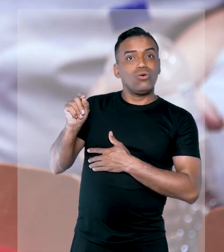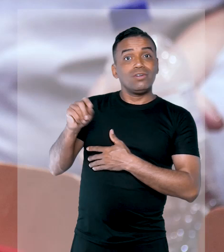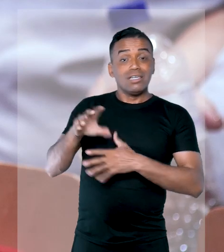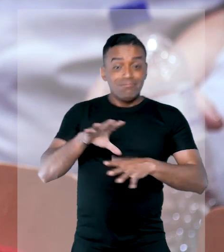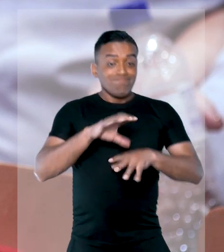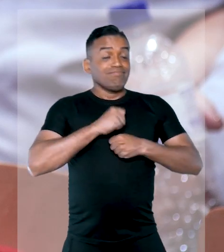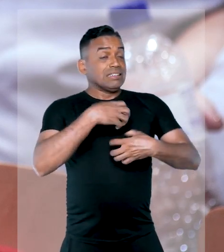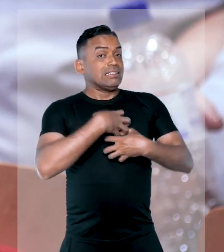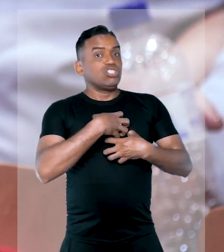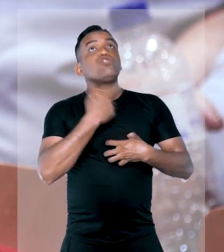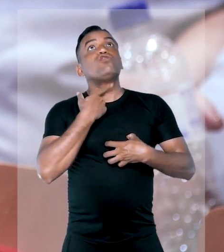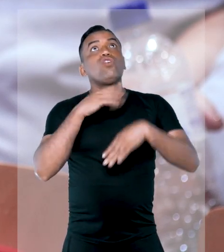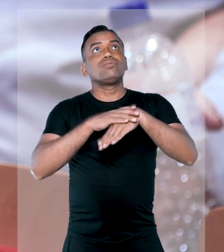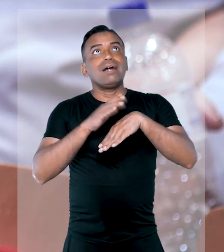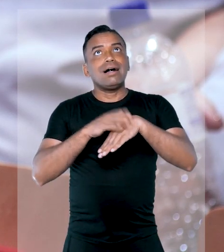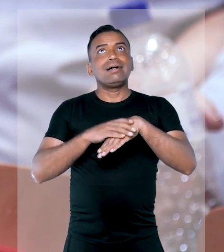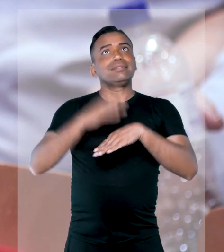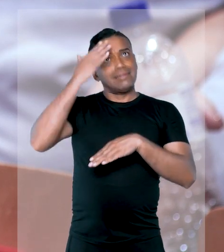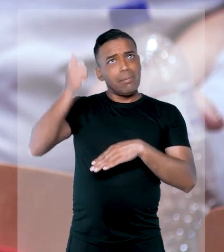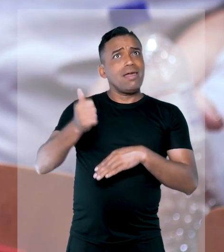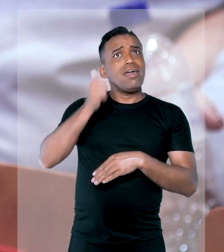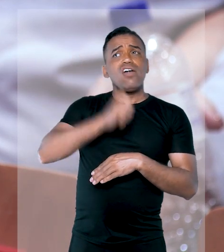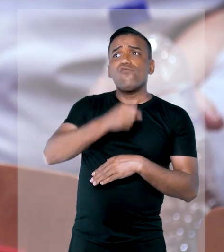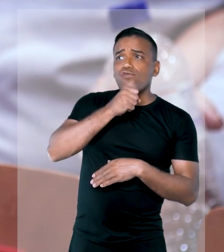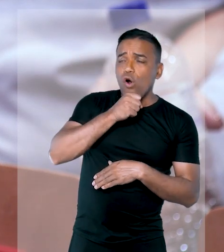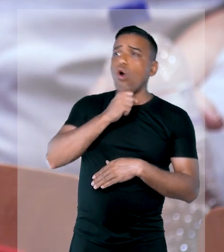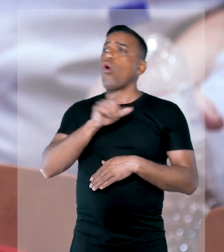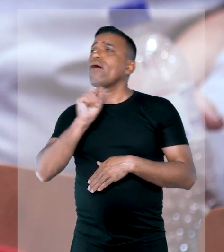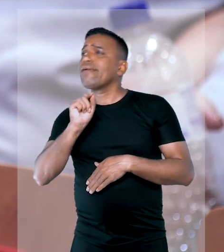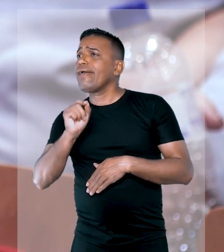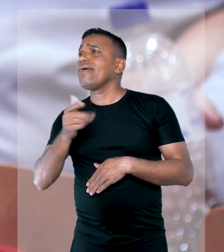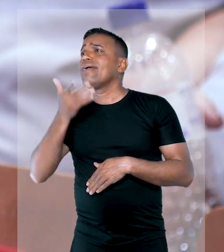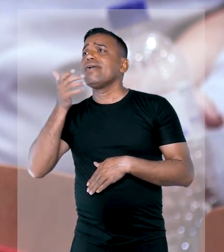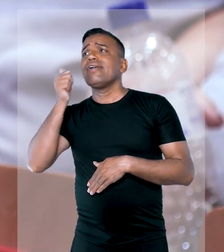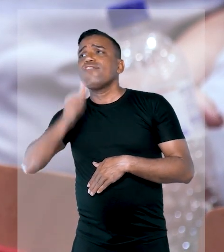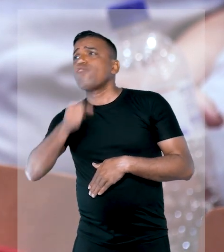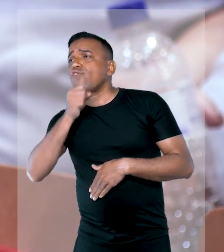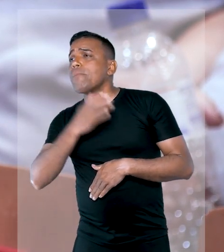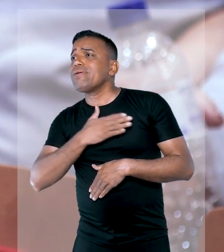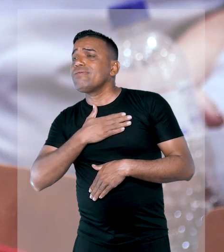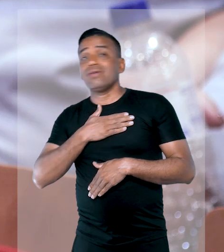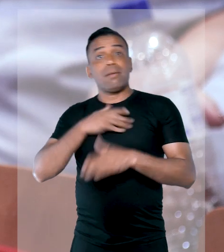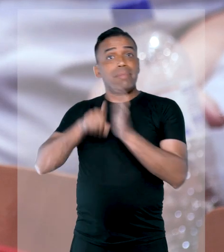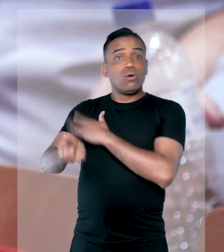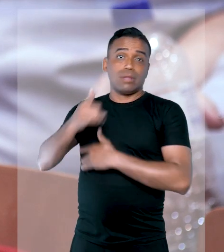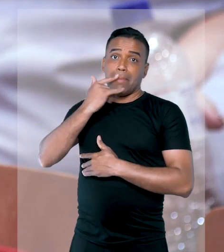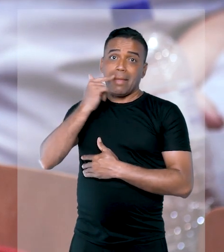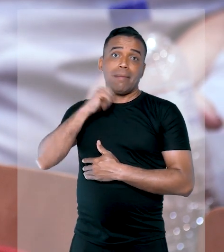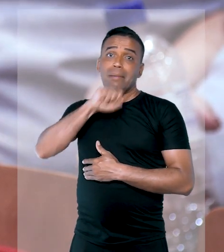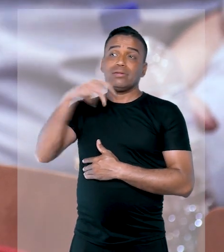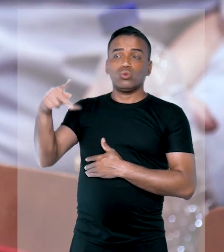essa vontade de questionar, de buscar, porque alguma coisa você vai ter uma